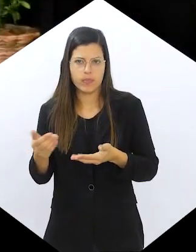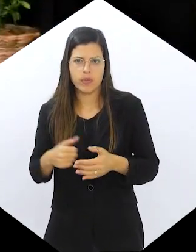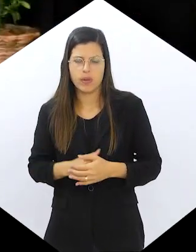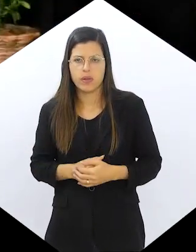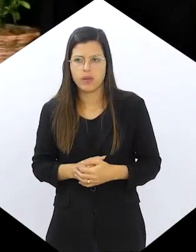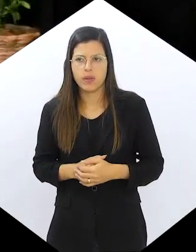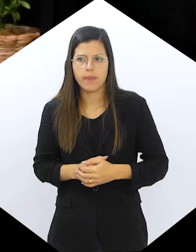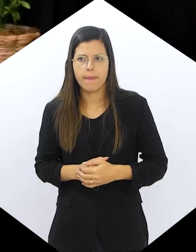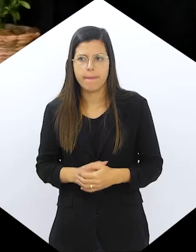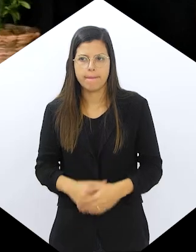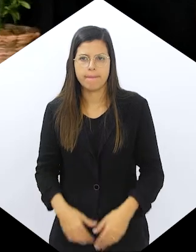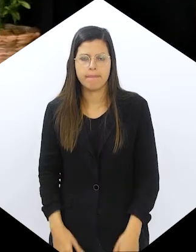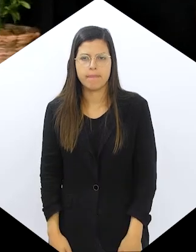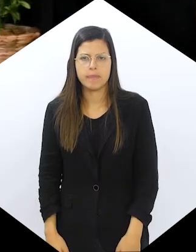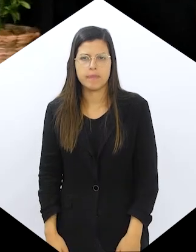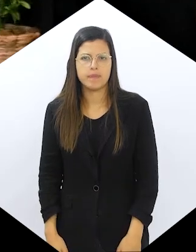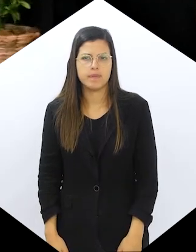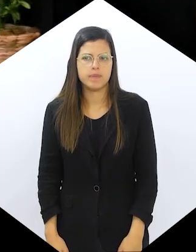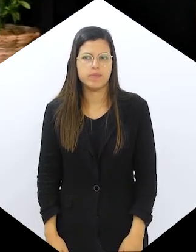suporteemocional.rjpet,